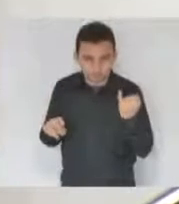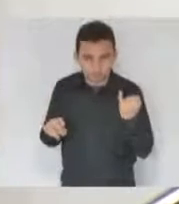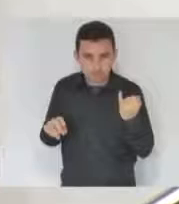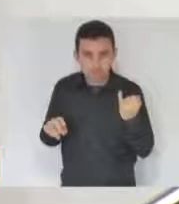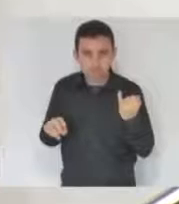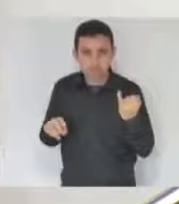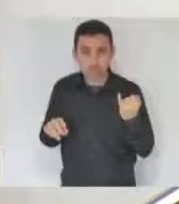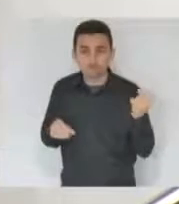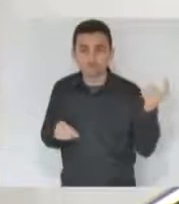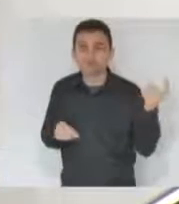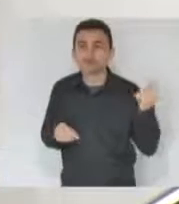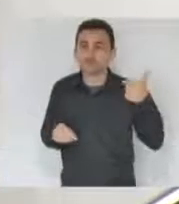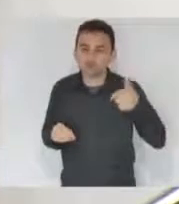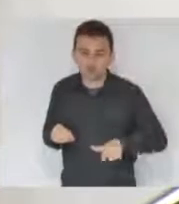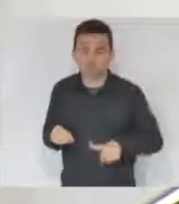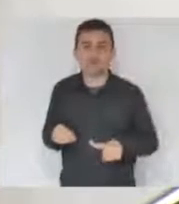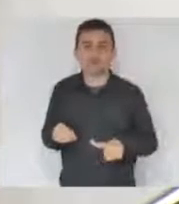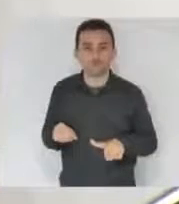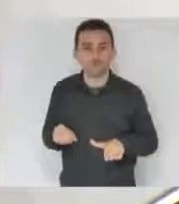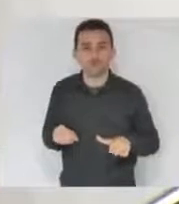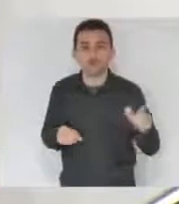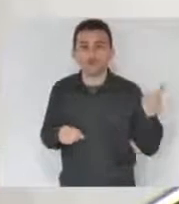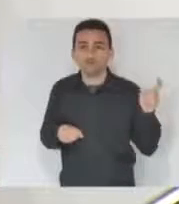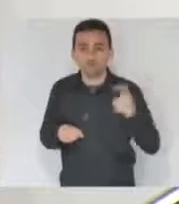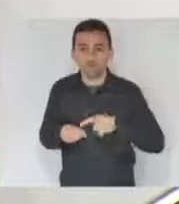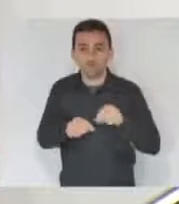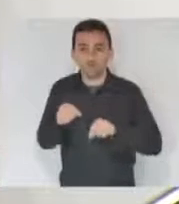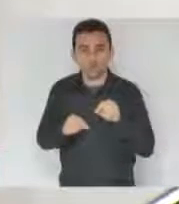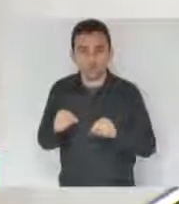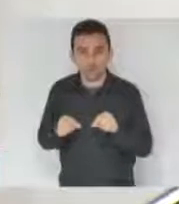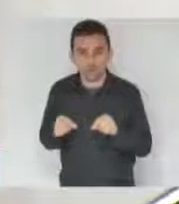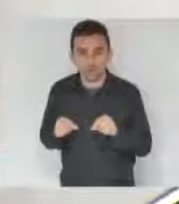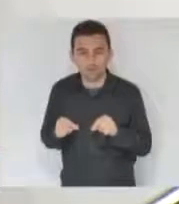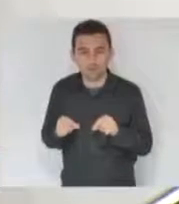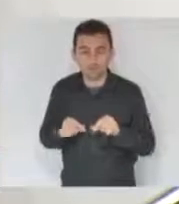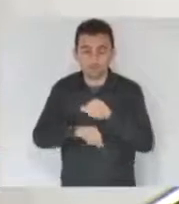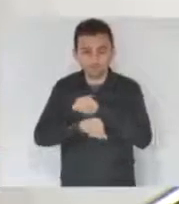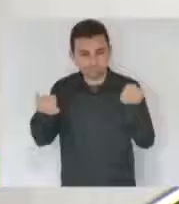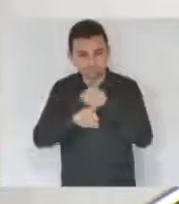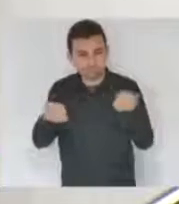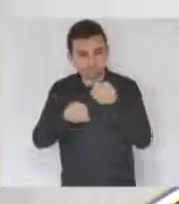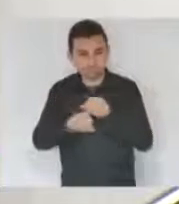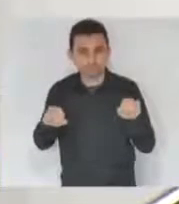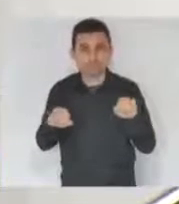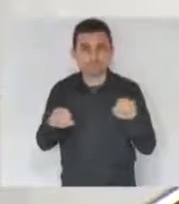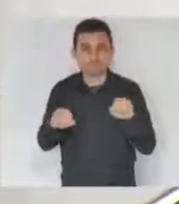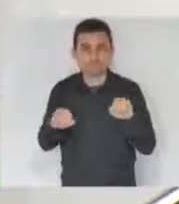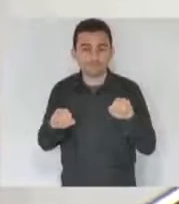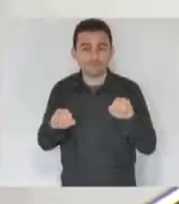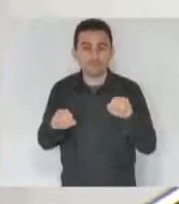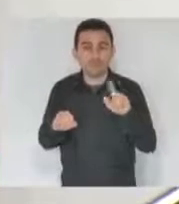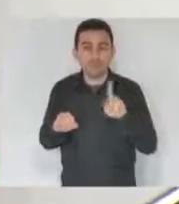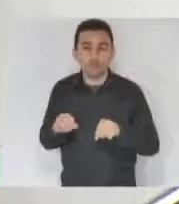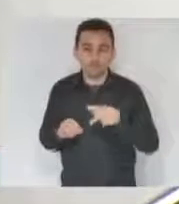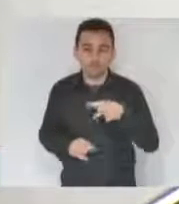à carga novamente nessa semana, através da imprensa, e eu não posso me calar, a questão da